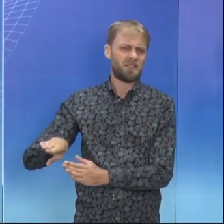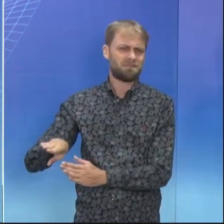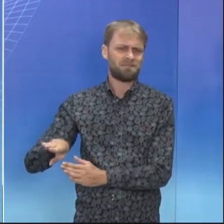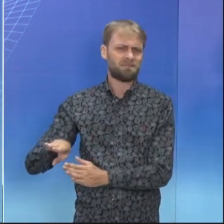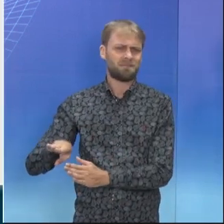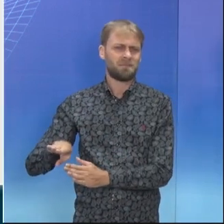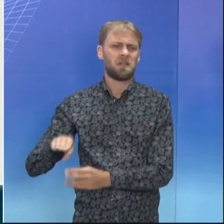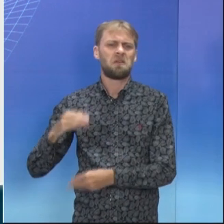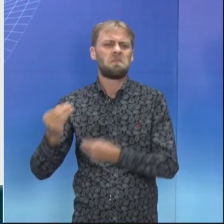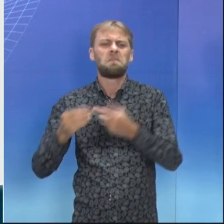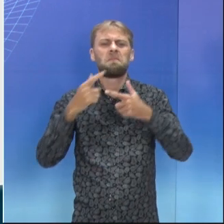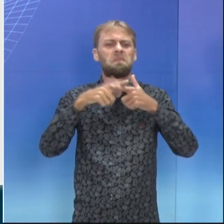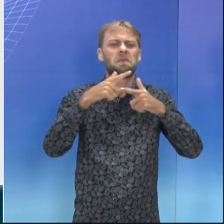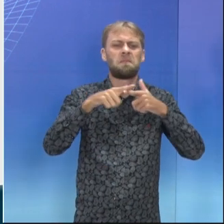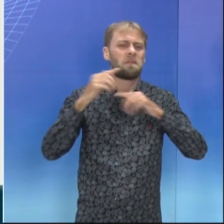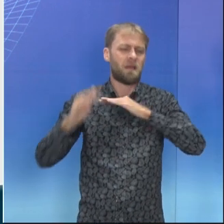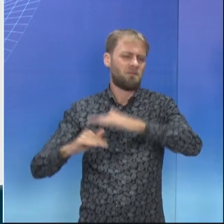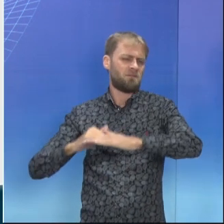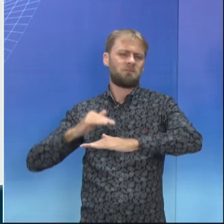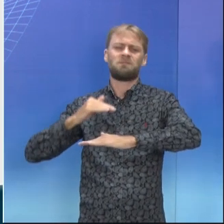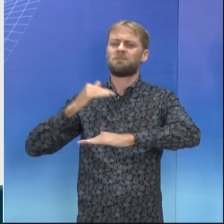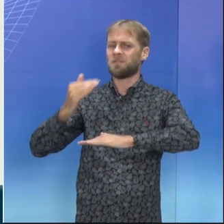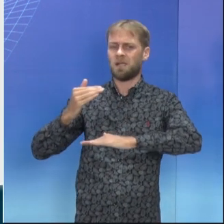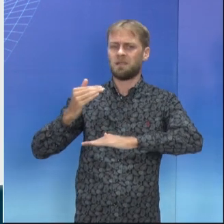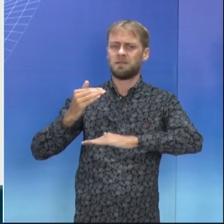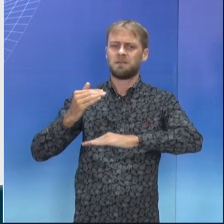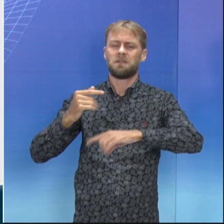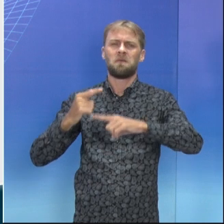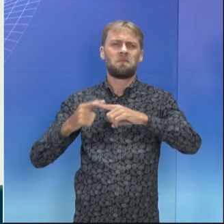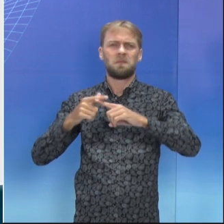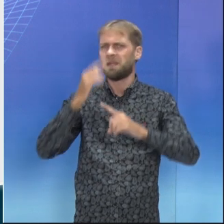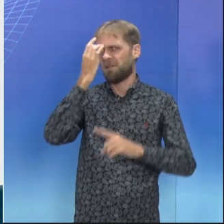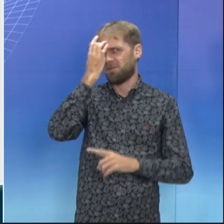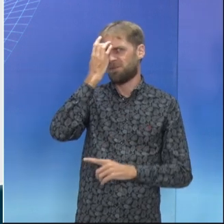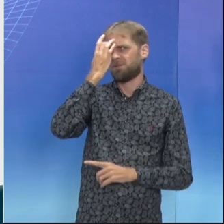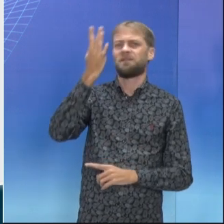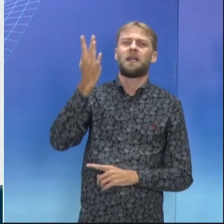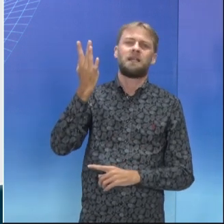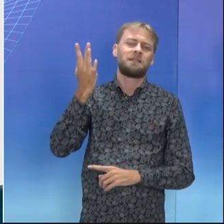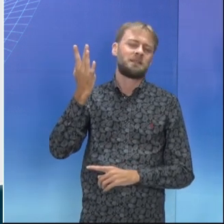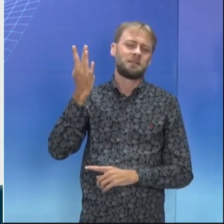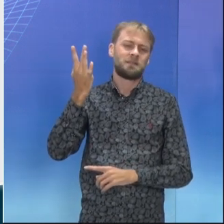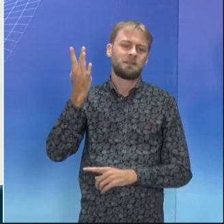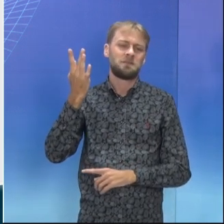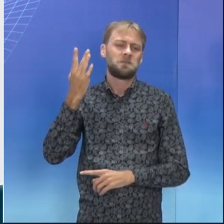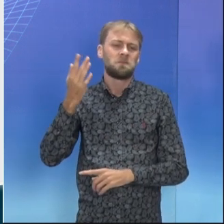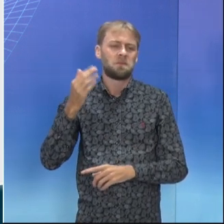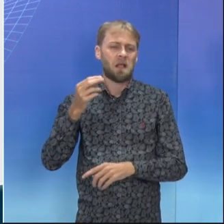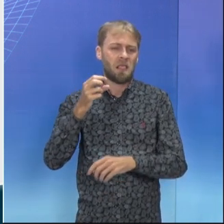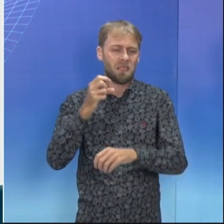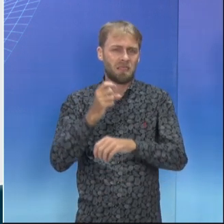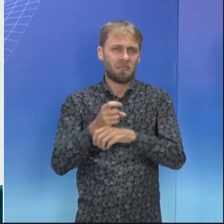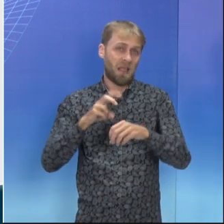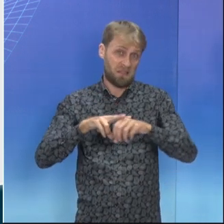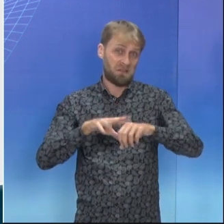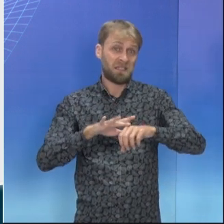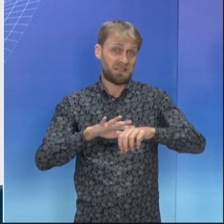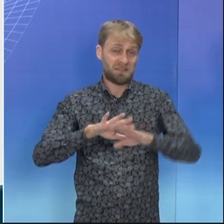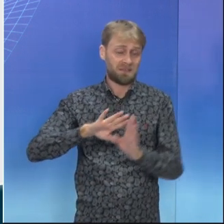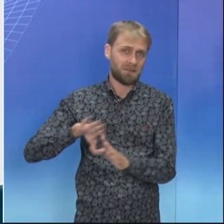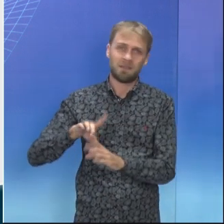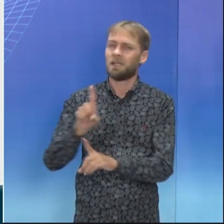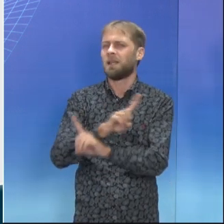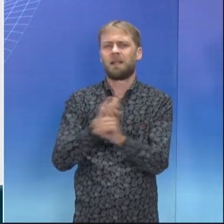letra E? Diz assim, classificado como um problema superável pela facilidade com que